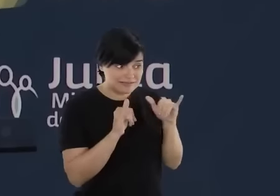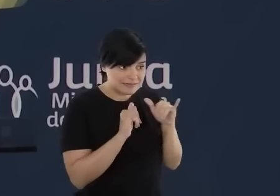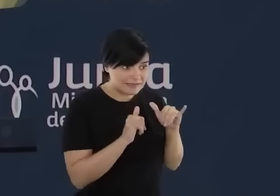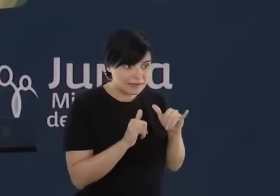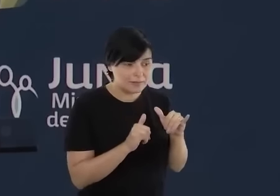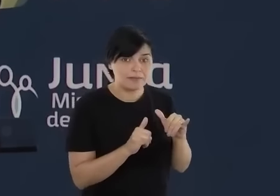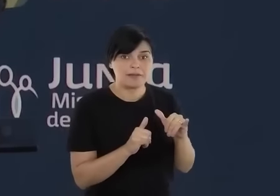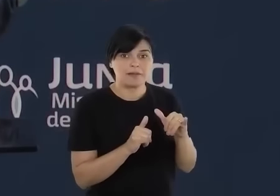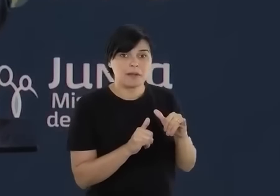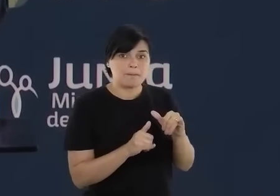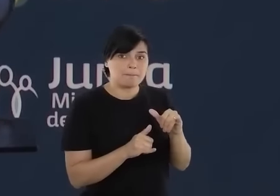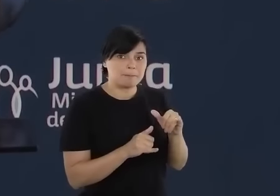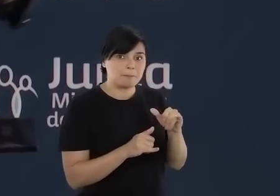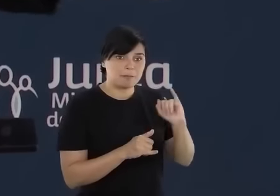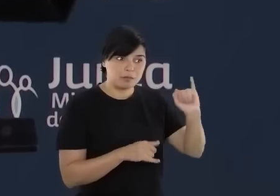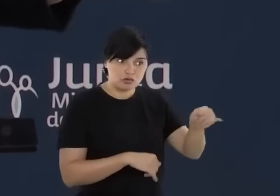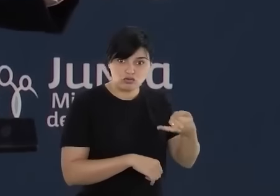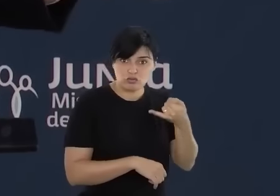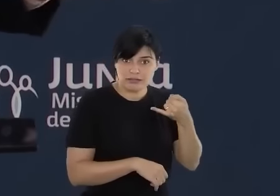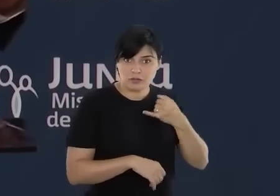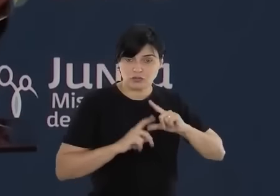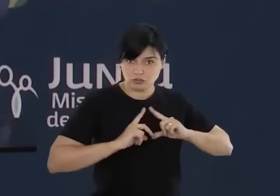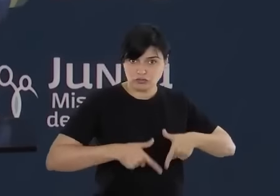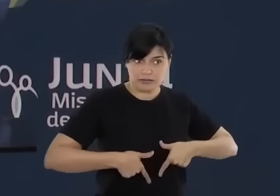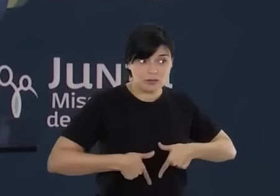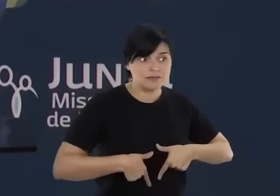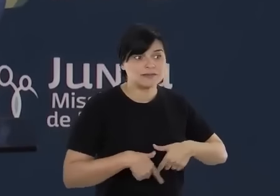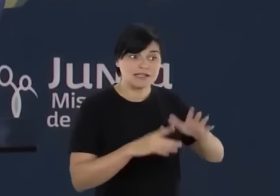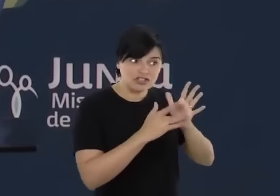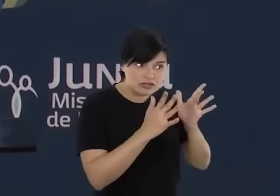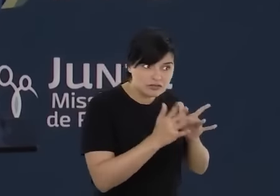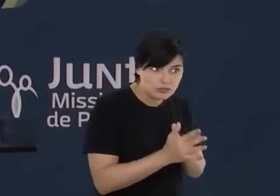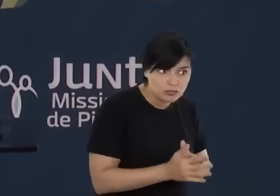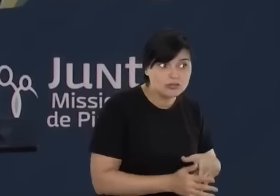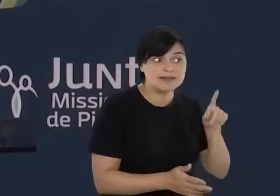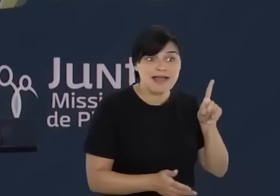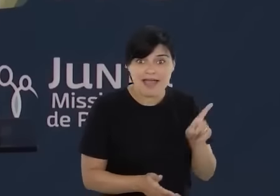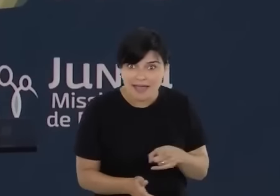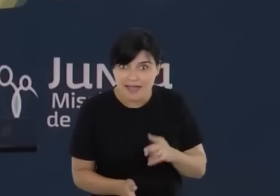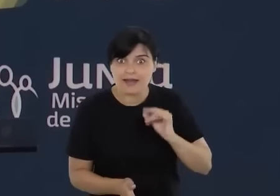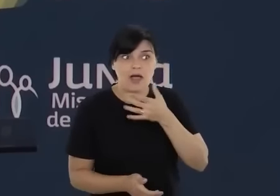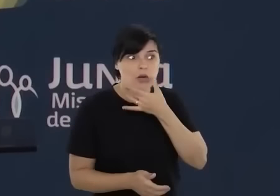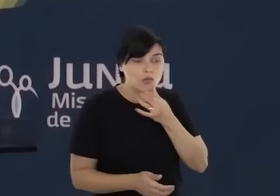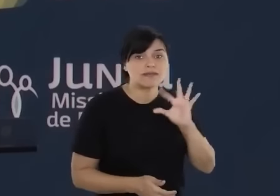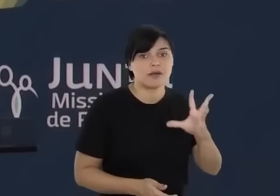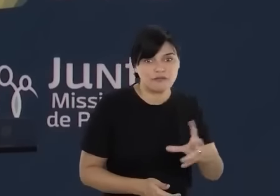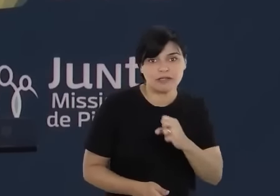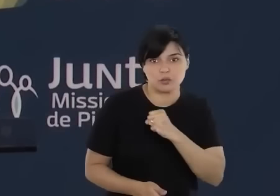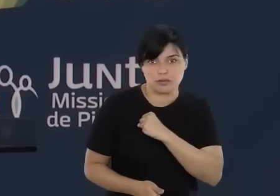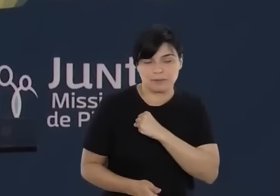que o Jesus que ele estava pregando era o Messias que eles aguardavam mas diz a bíblia que Paulo vai para